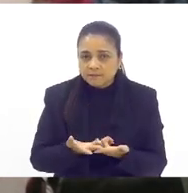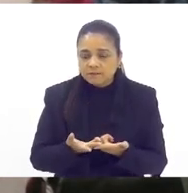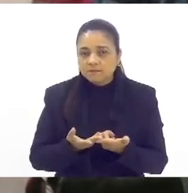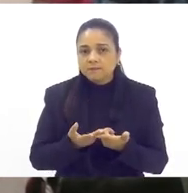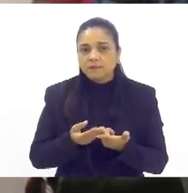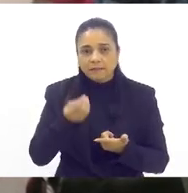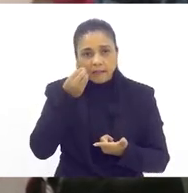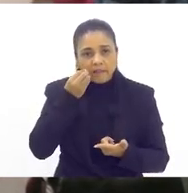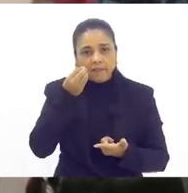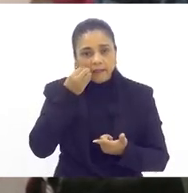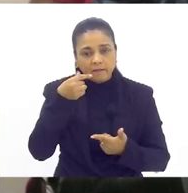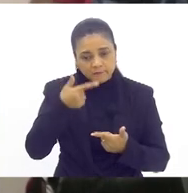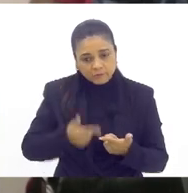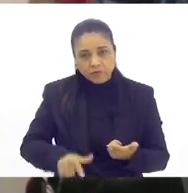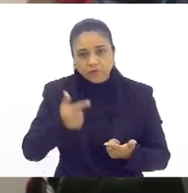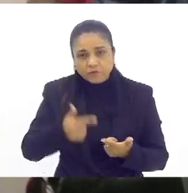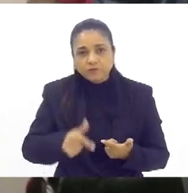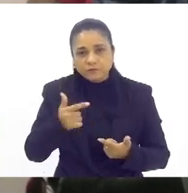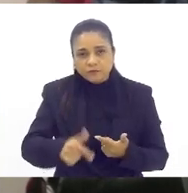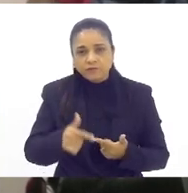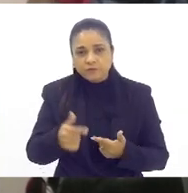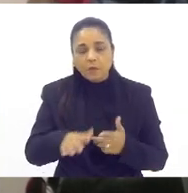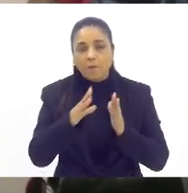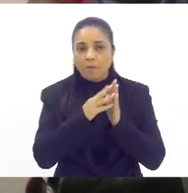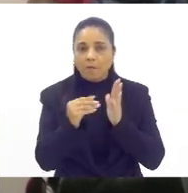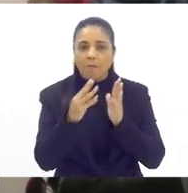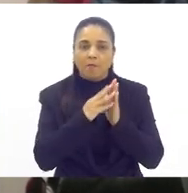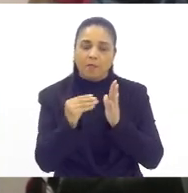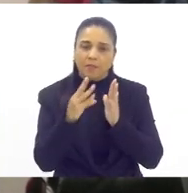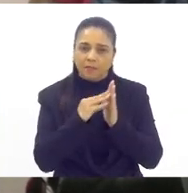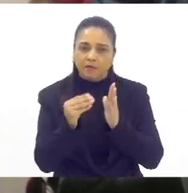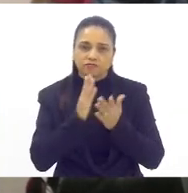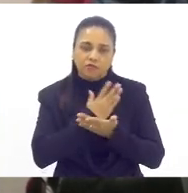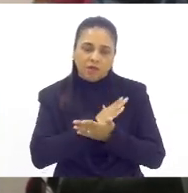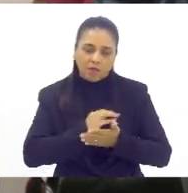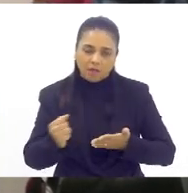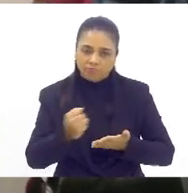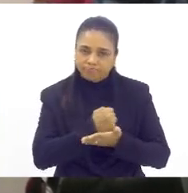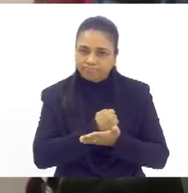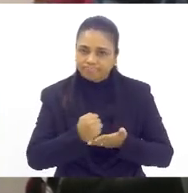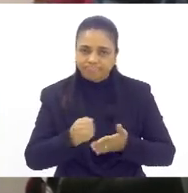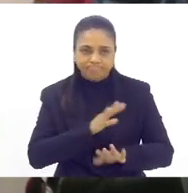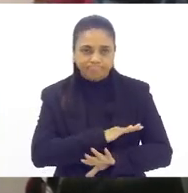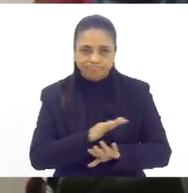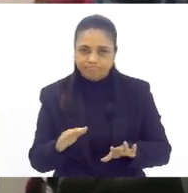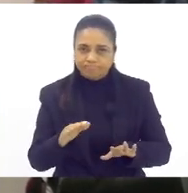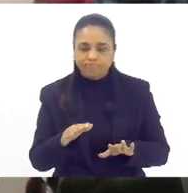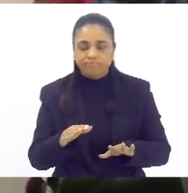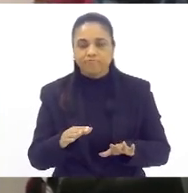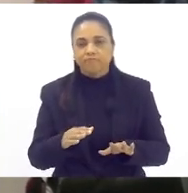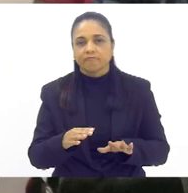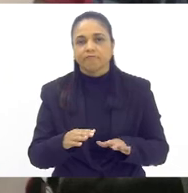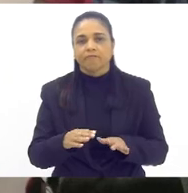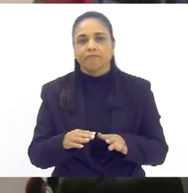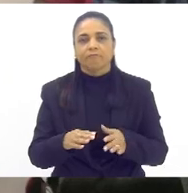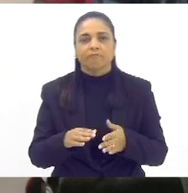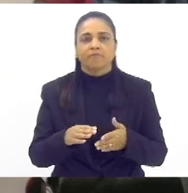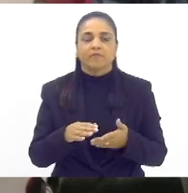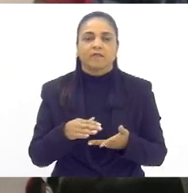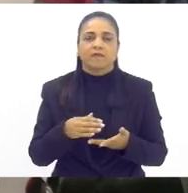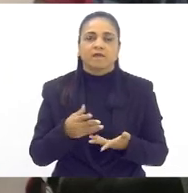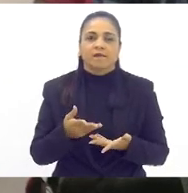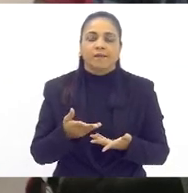tendo que demonstra que é um modelo que se tornou absolutamente anacrônico né